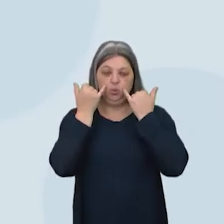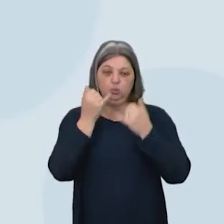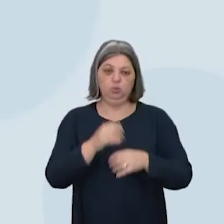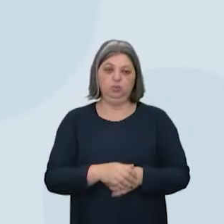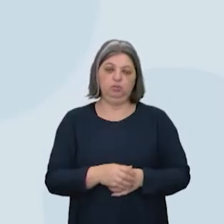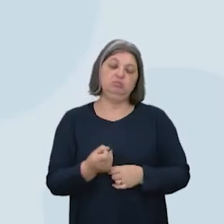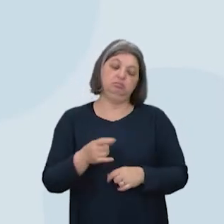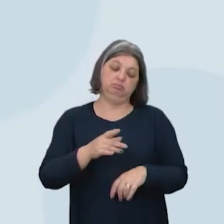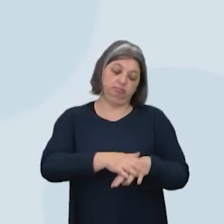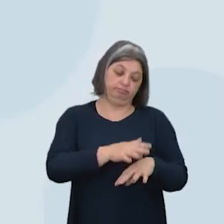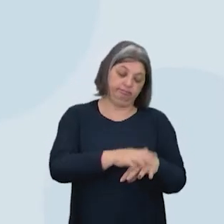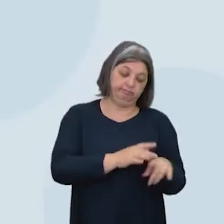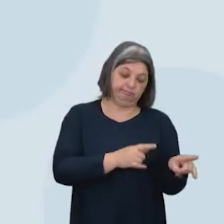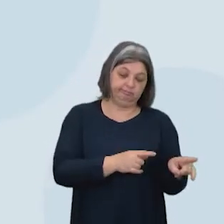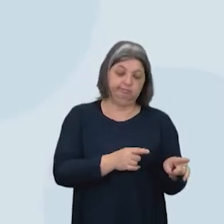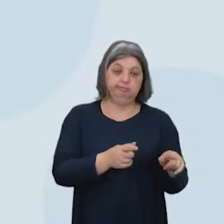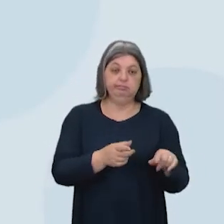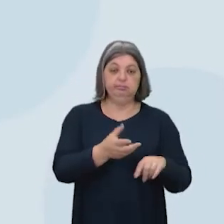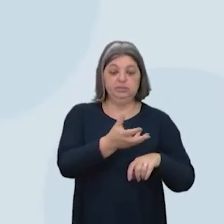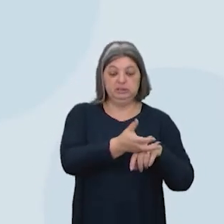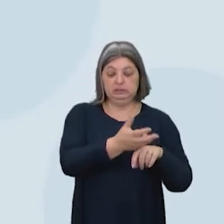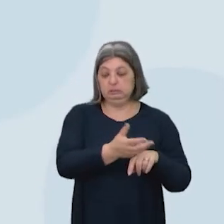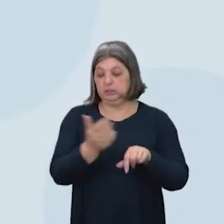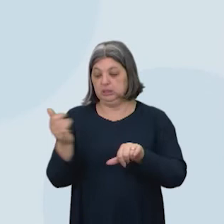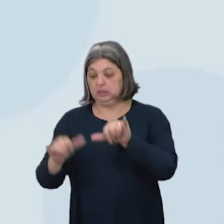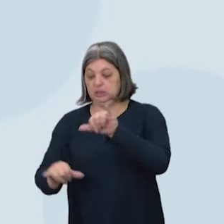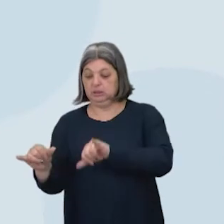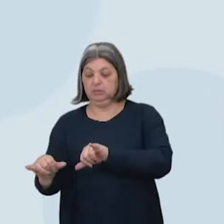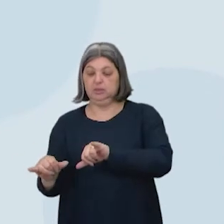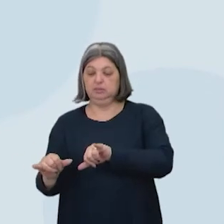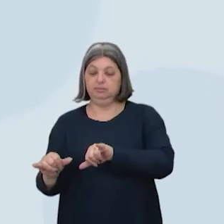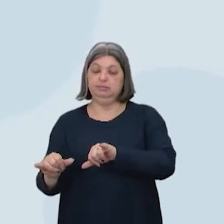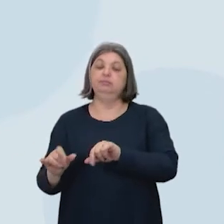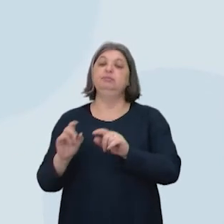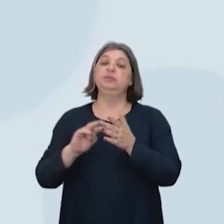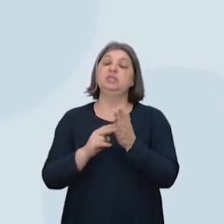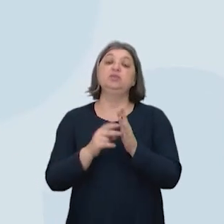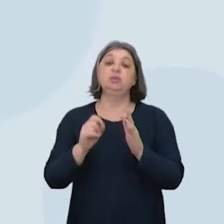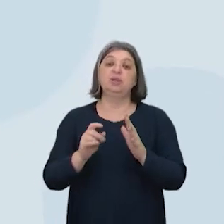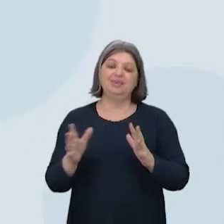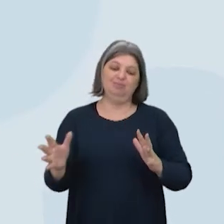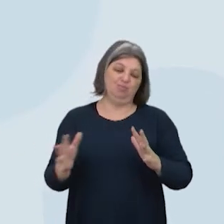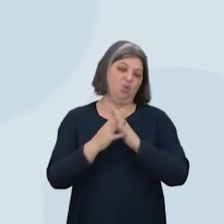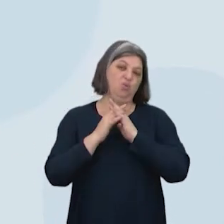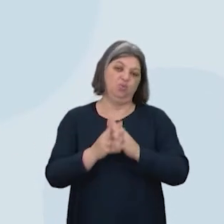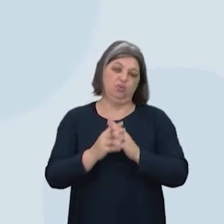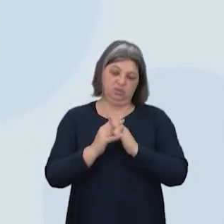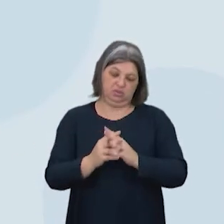a fazer matemática no caderno de química, vai dar confusão. É a mesma coisa numa